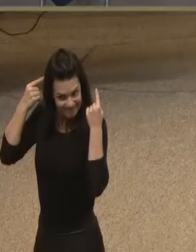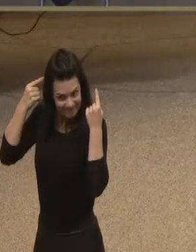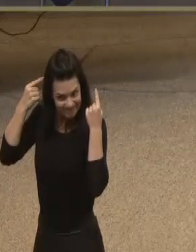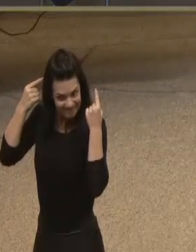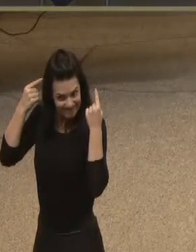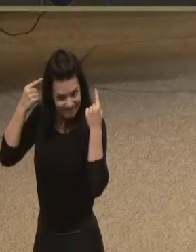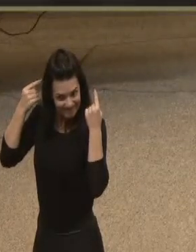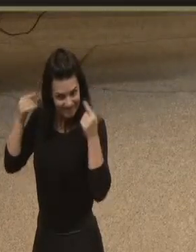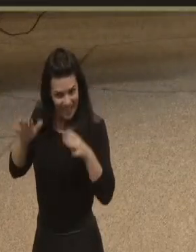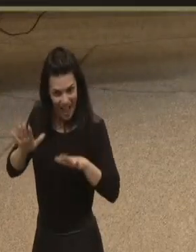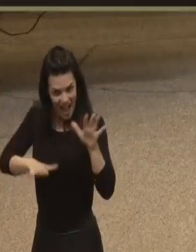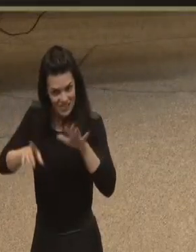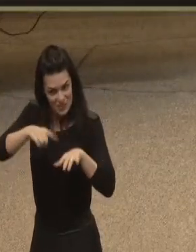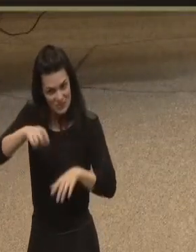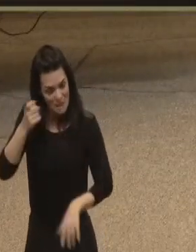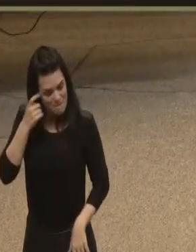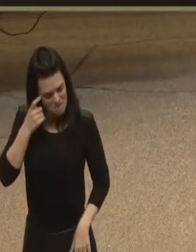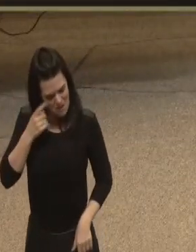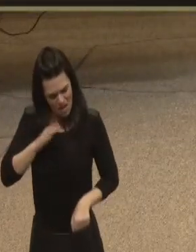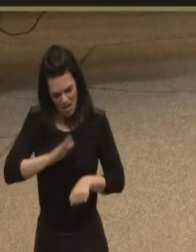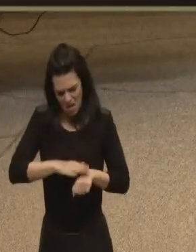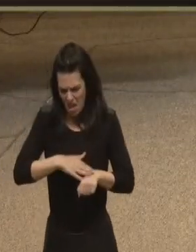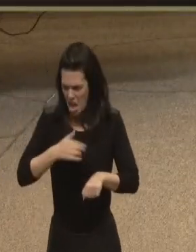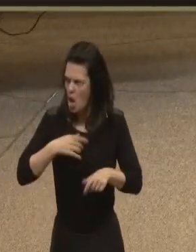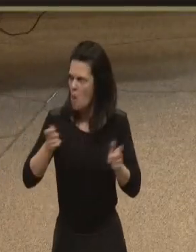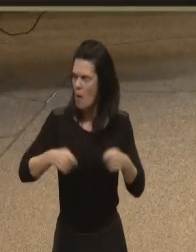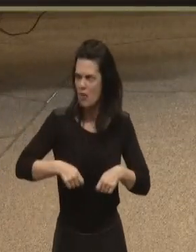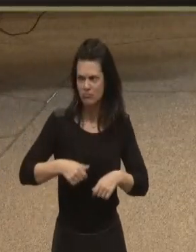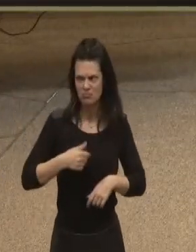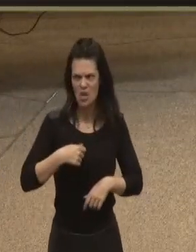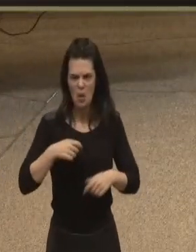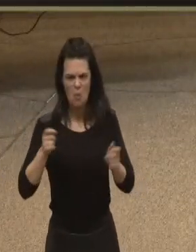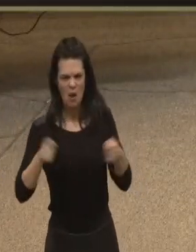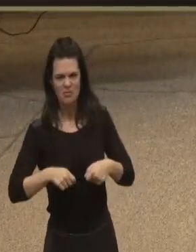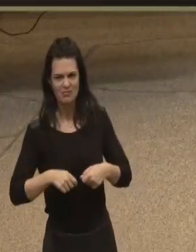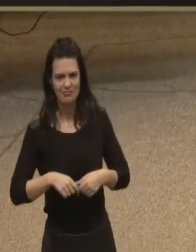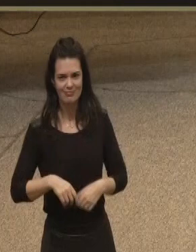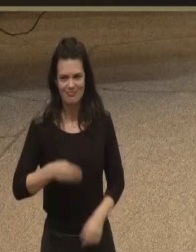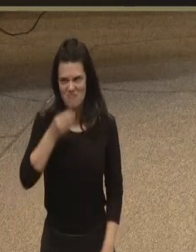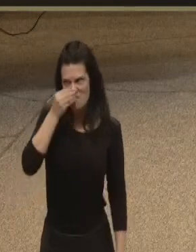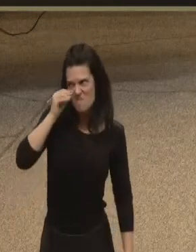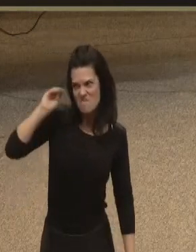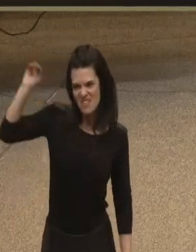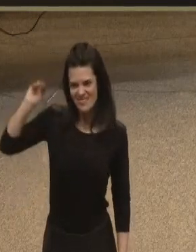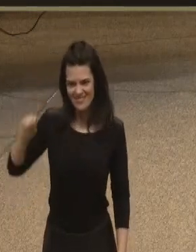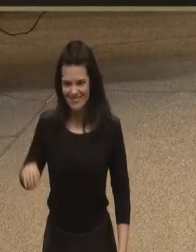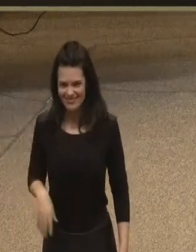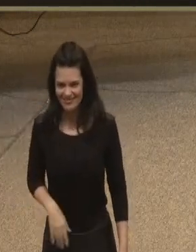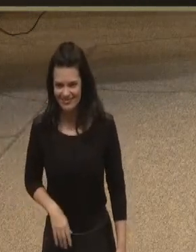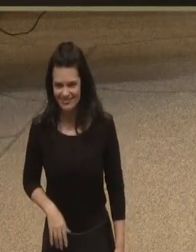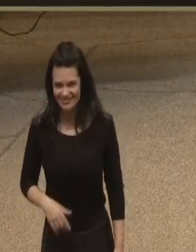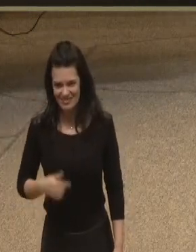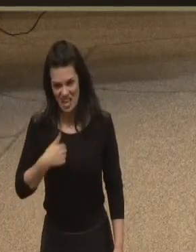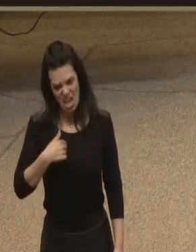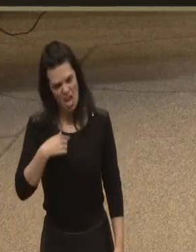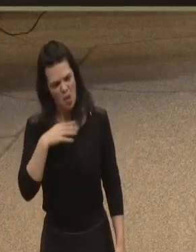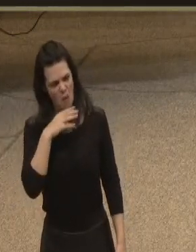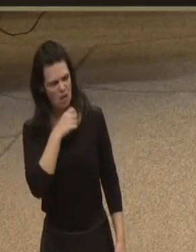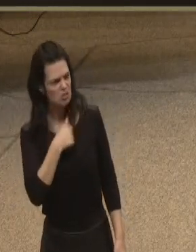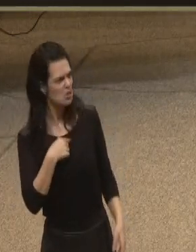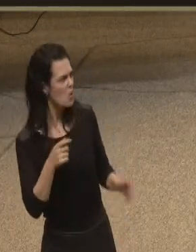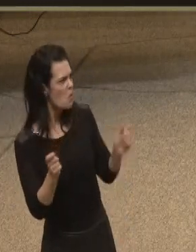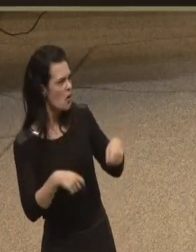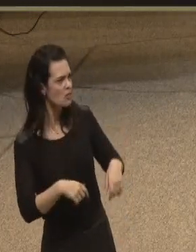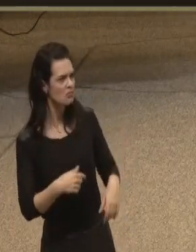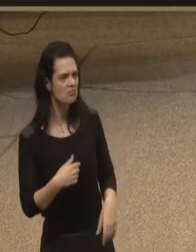atitudes, podemos ser salvos. Damos mais atenção àquilo que precisamos ou achamos que precisamos fazer, e